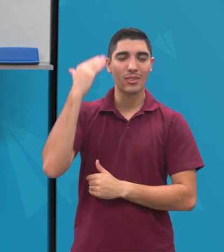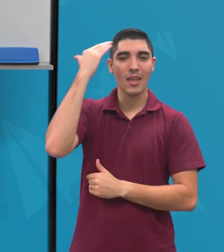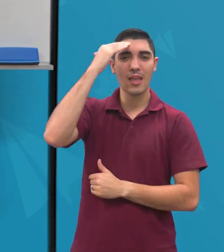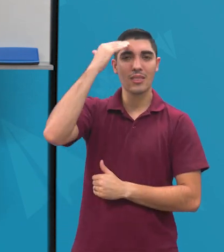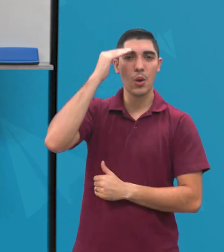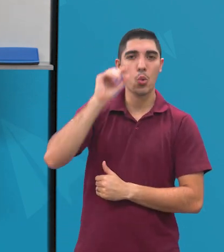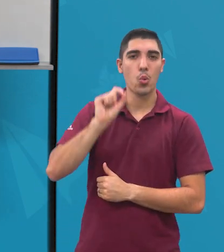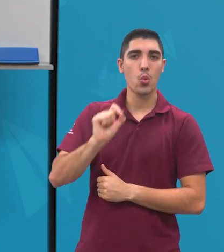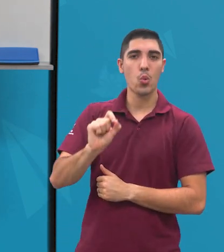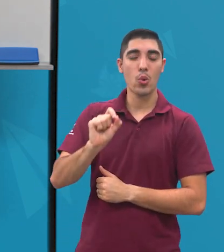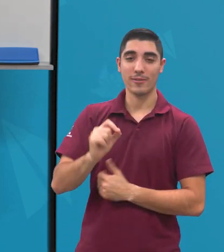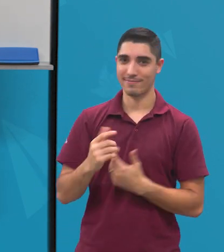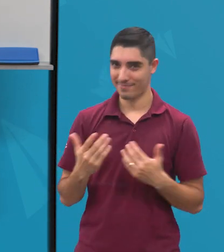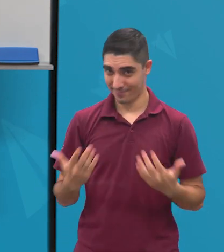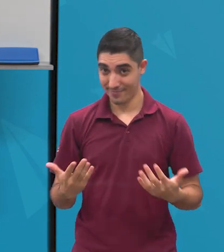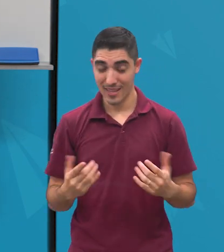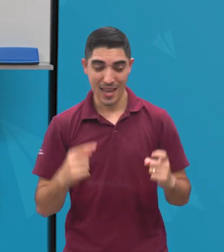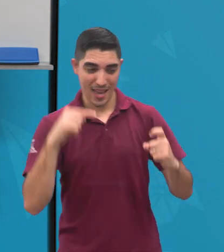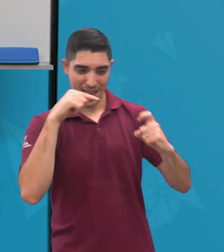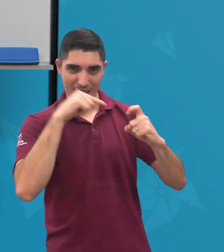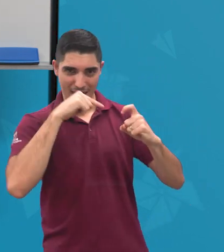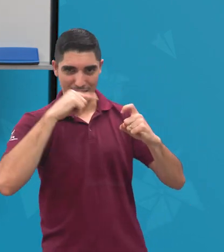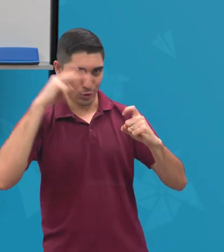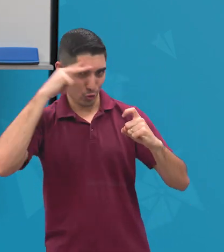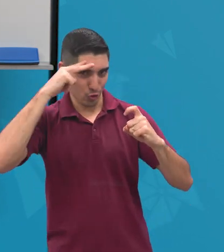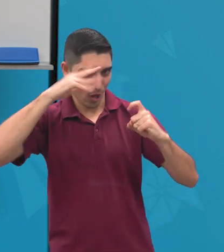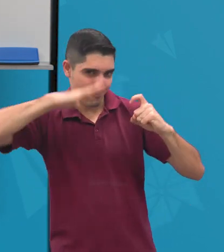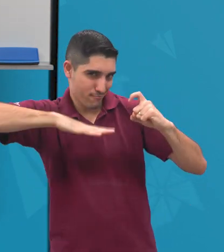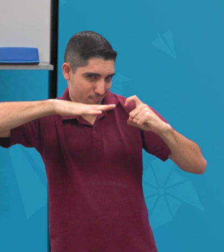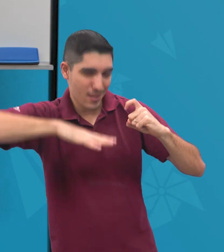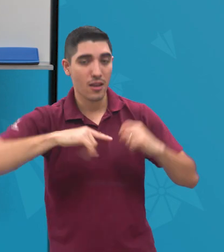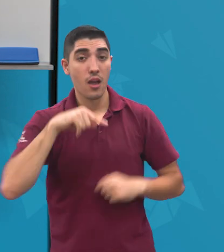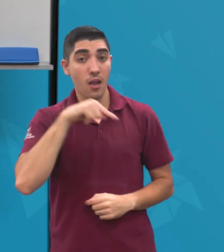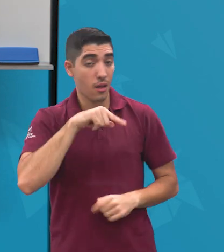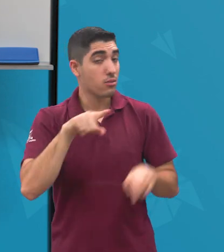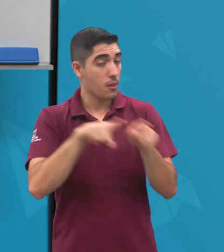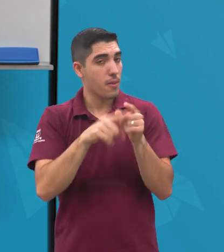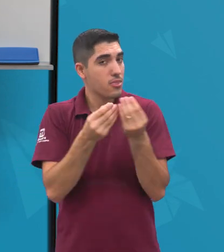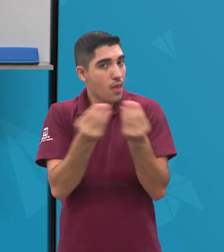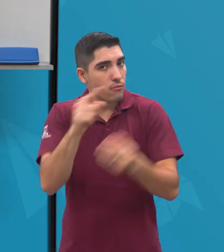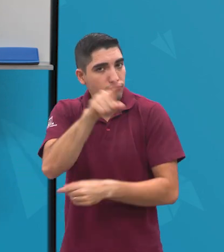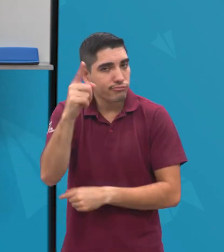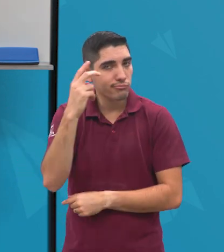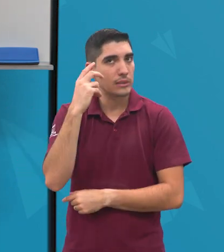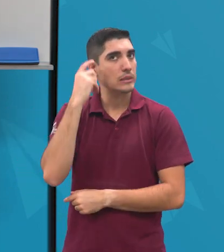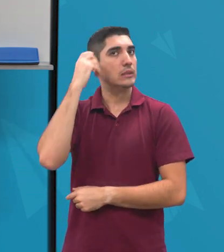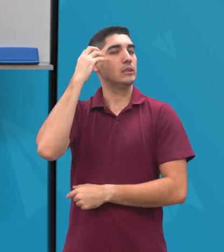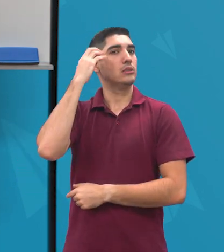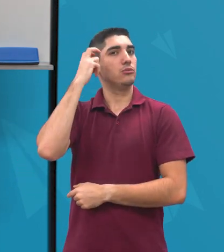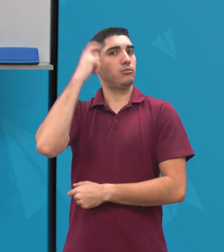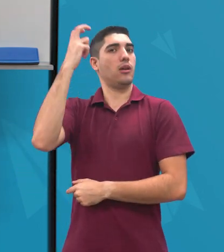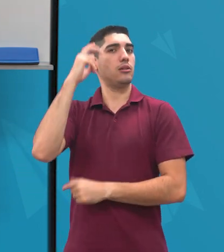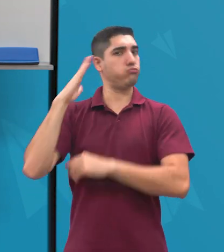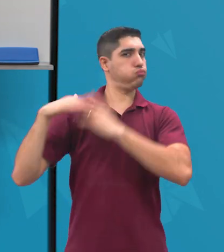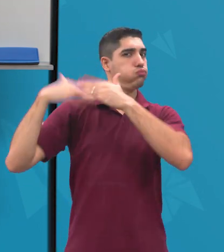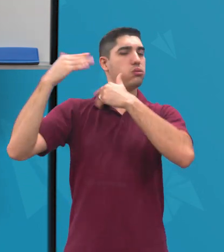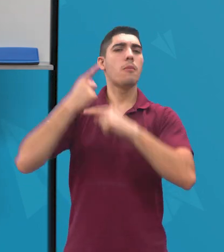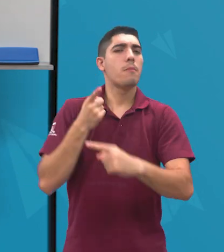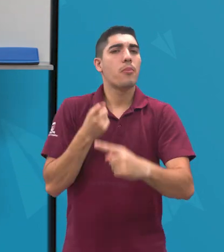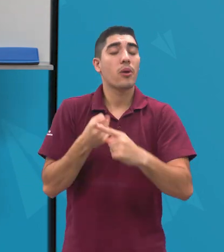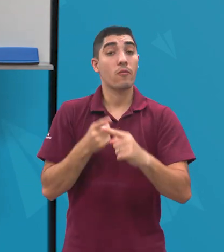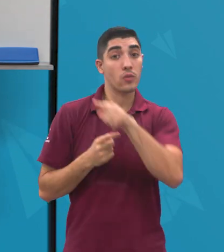E, portanto, esse mito também é um mito de sabedoria que faz com que os seres humanos prestem muita atenção